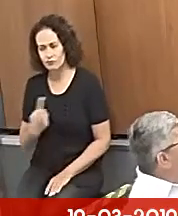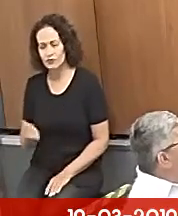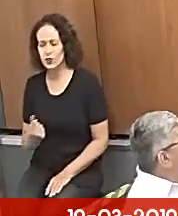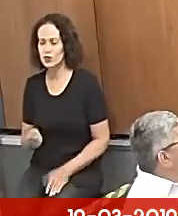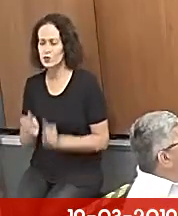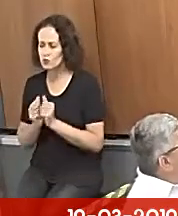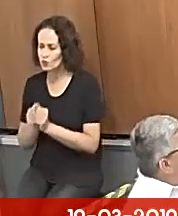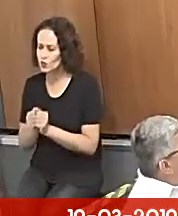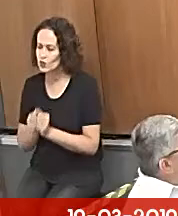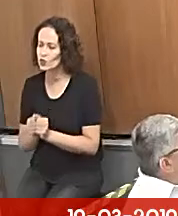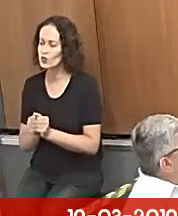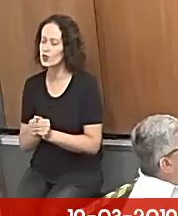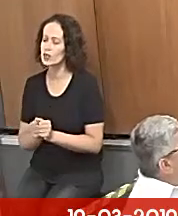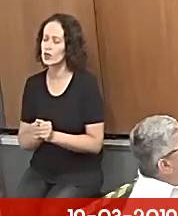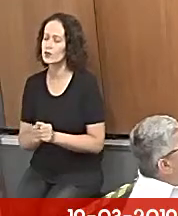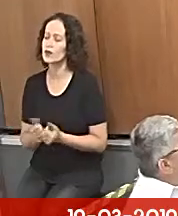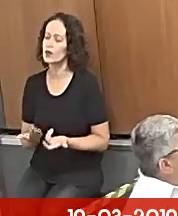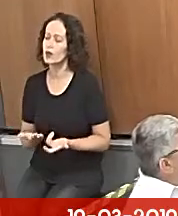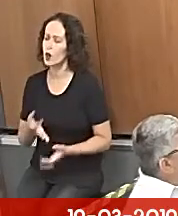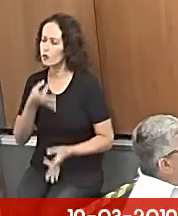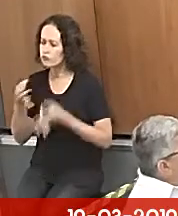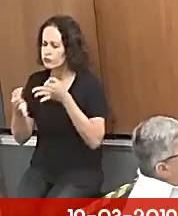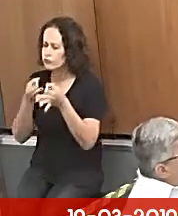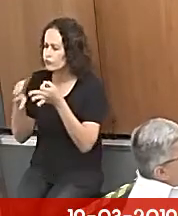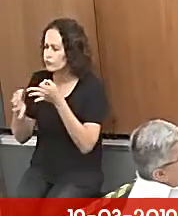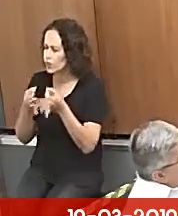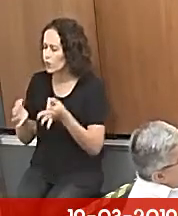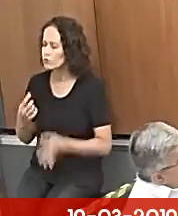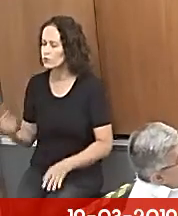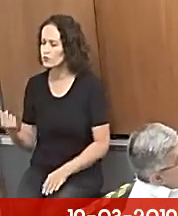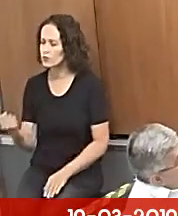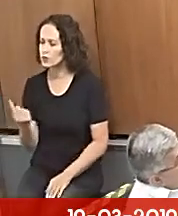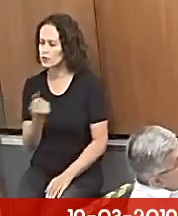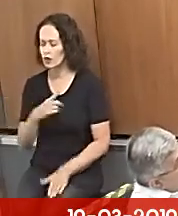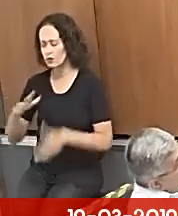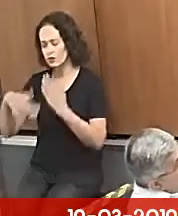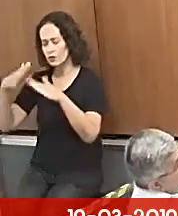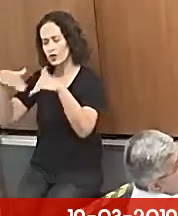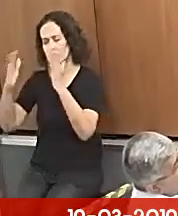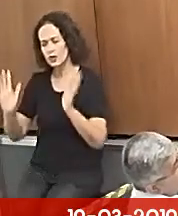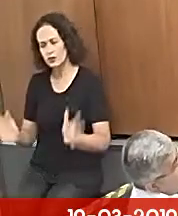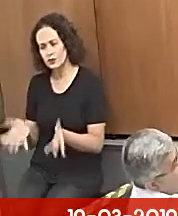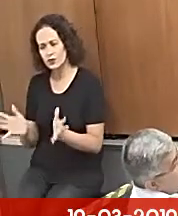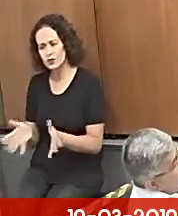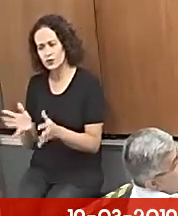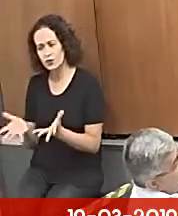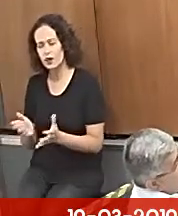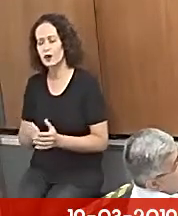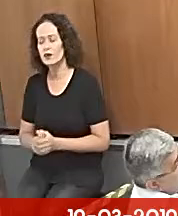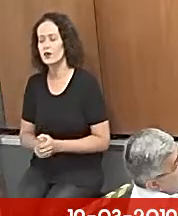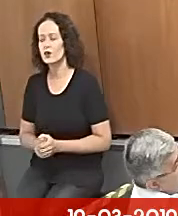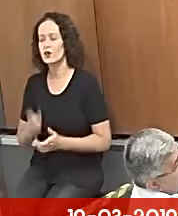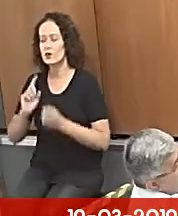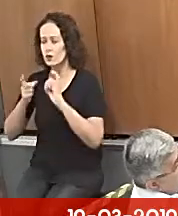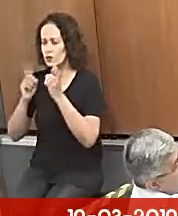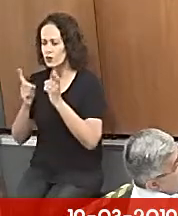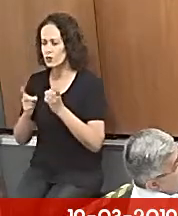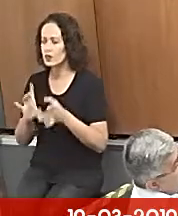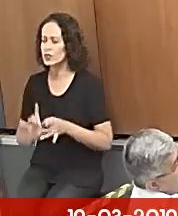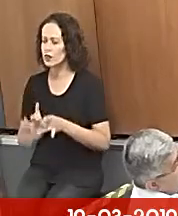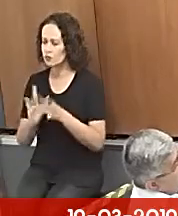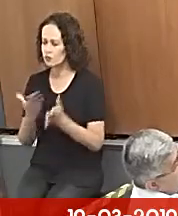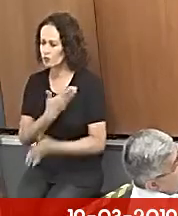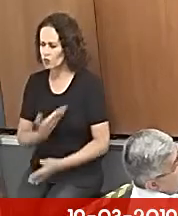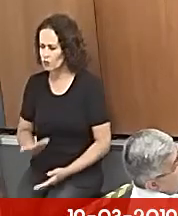um dos senhores e senhoras nessa tarde conduzir o processo dessa comissão través das audiências públicas deputado vice